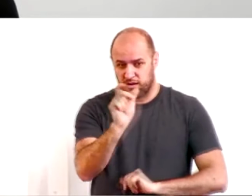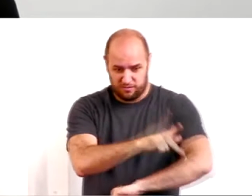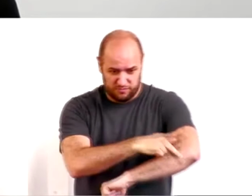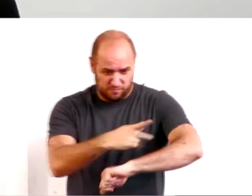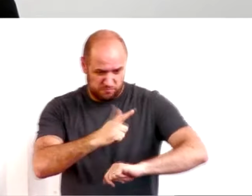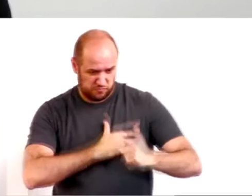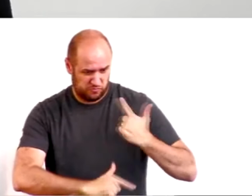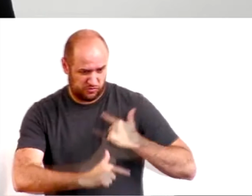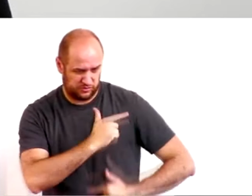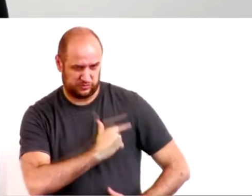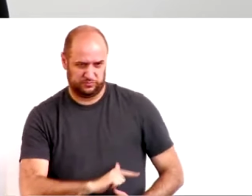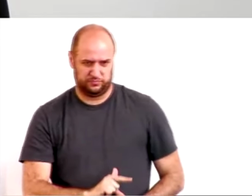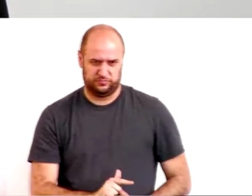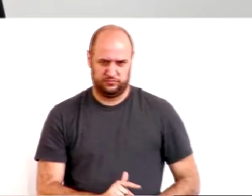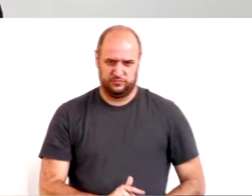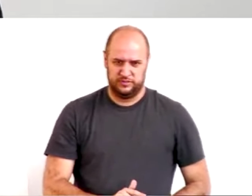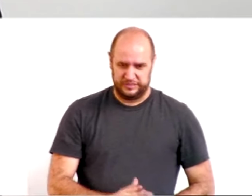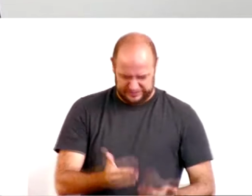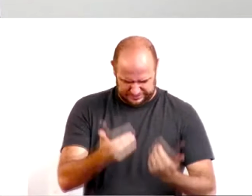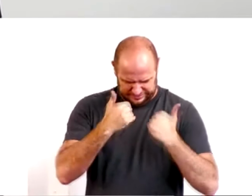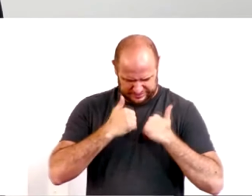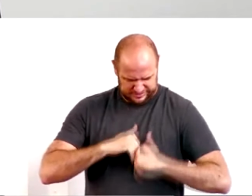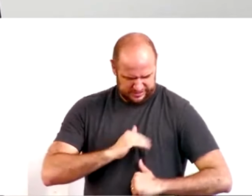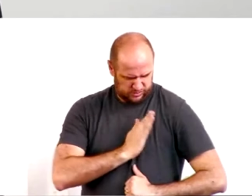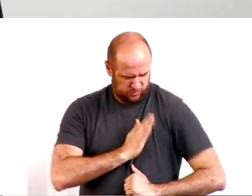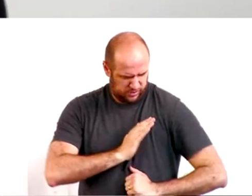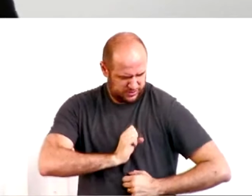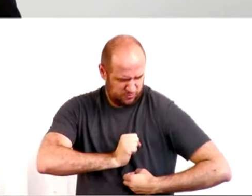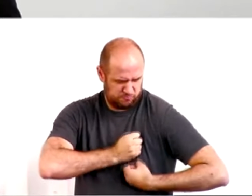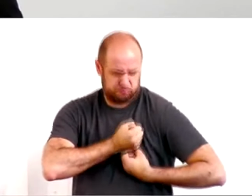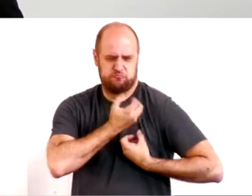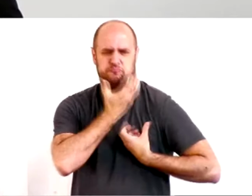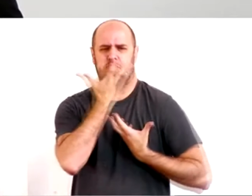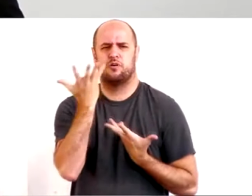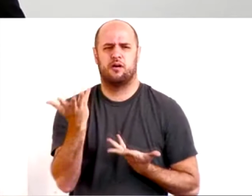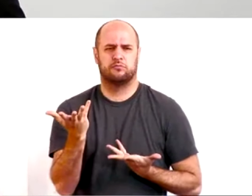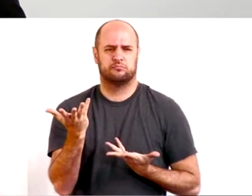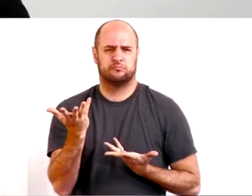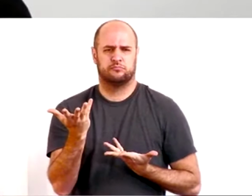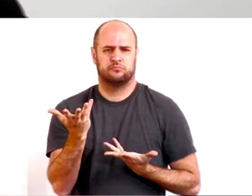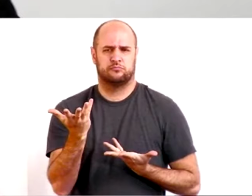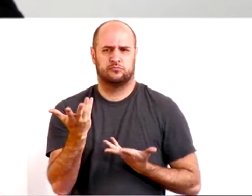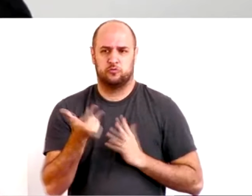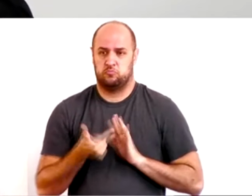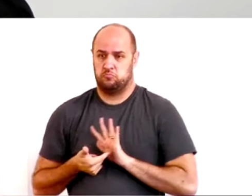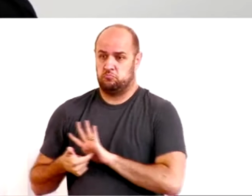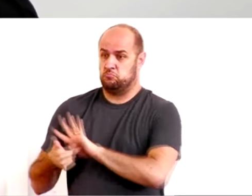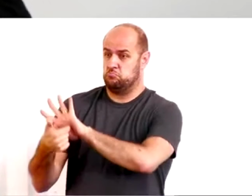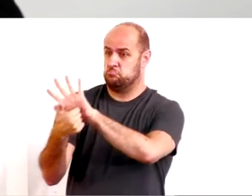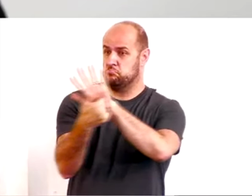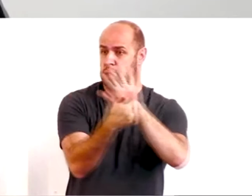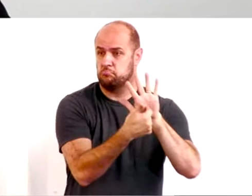moral interior que nasce no coração do homem e se externa ou